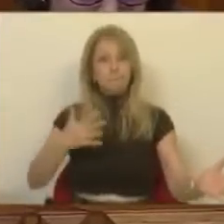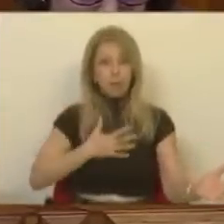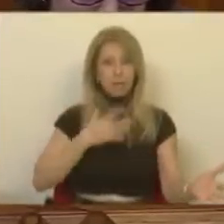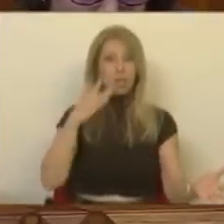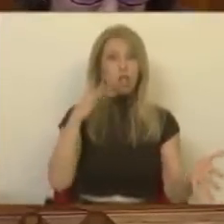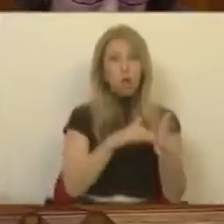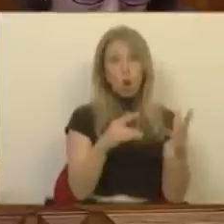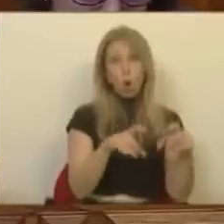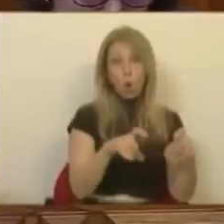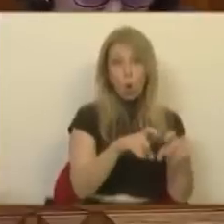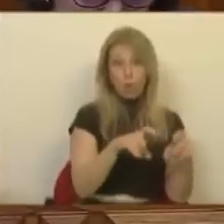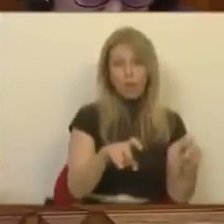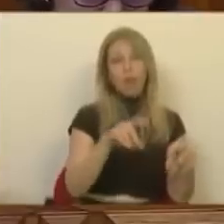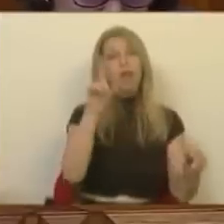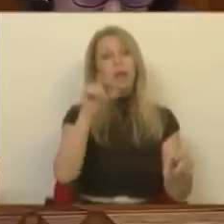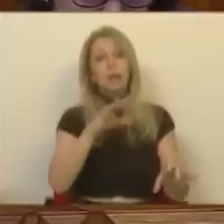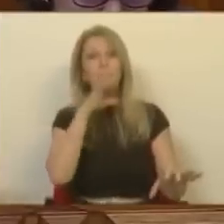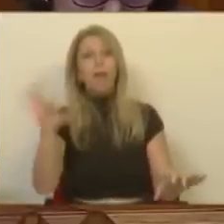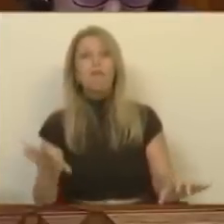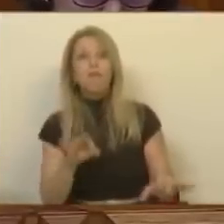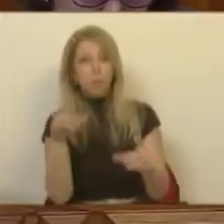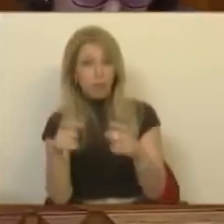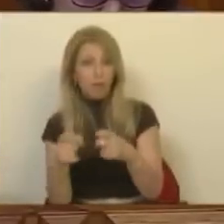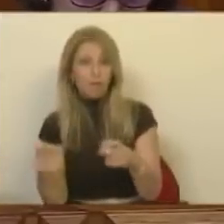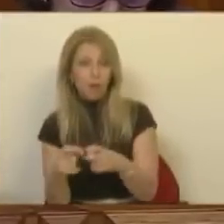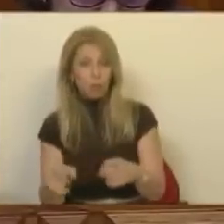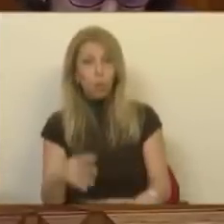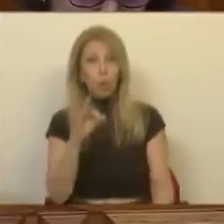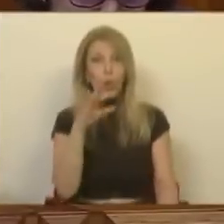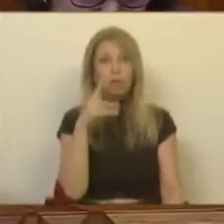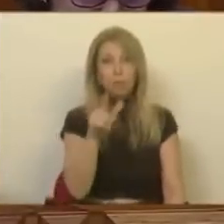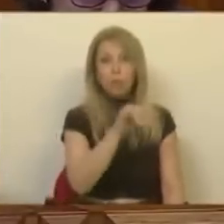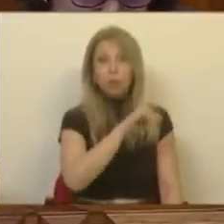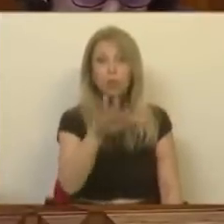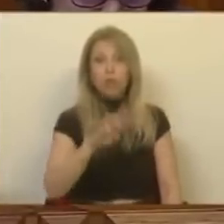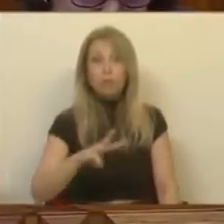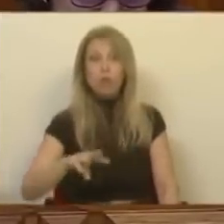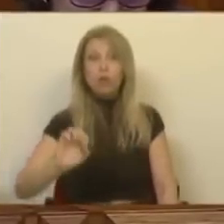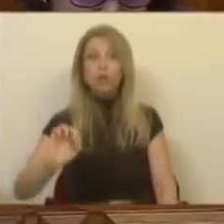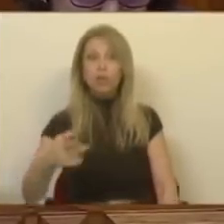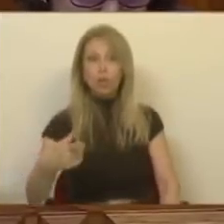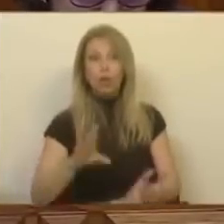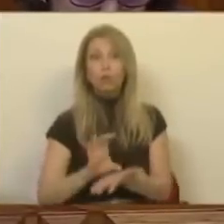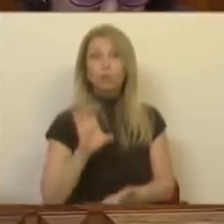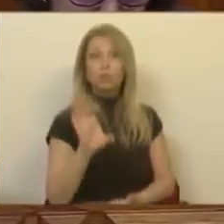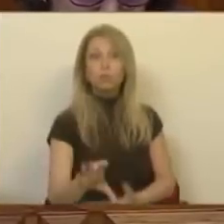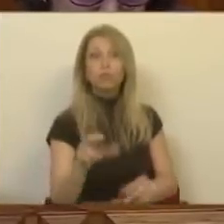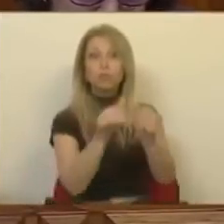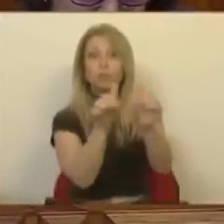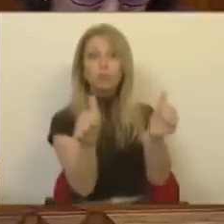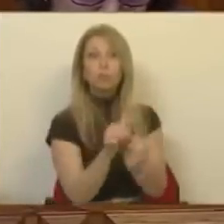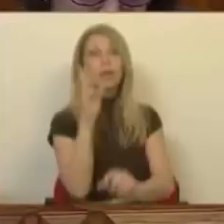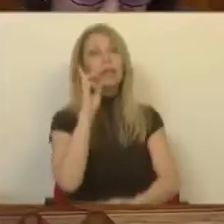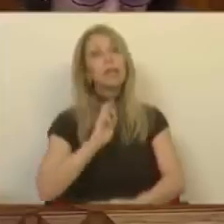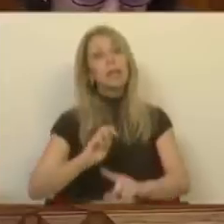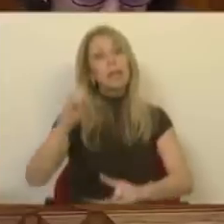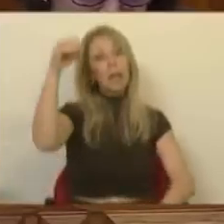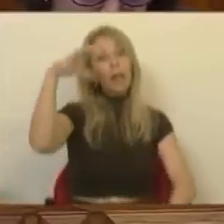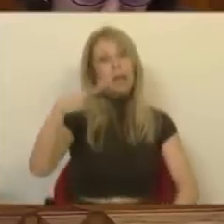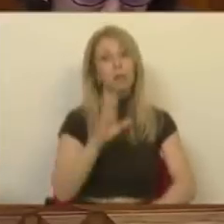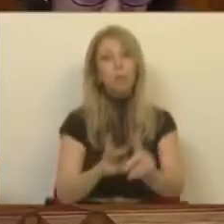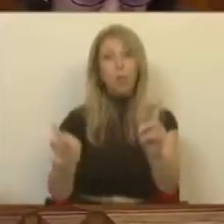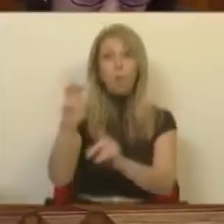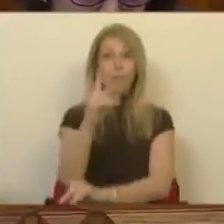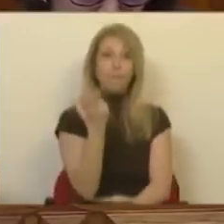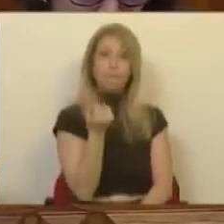conta das famílias foram mais de 4.000 milhões de euros que injetamos no sistema elétrico para que o aumento dos preços